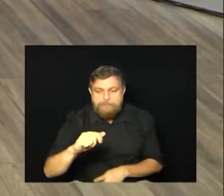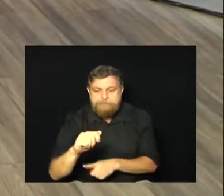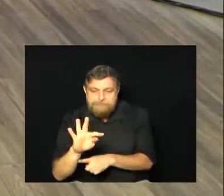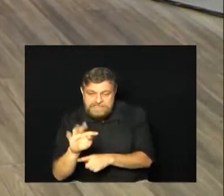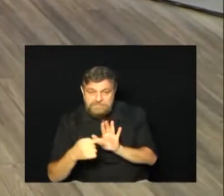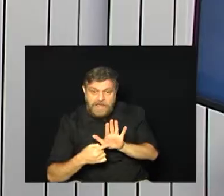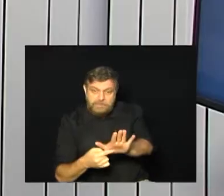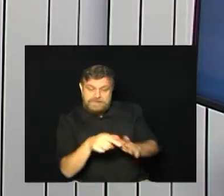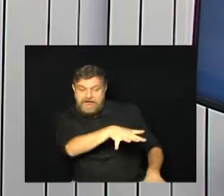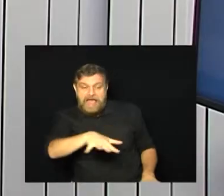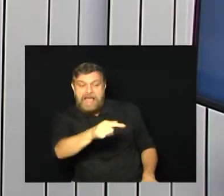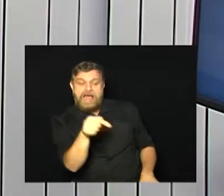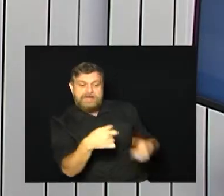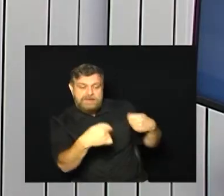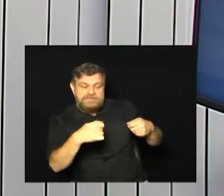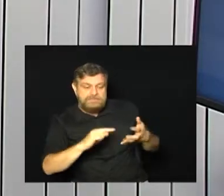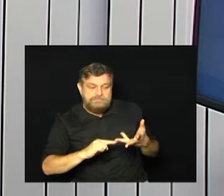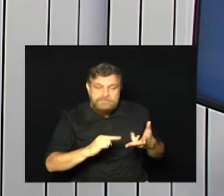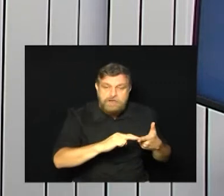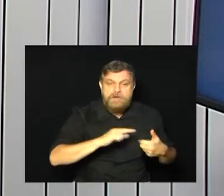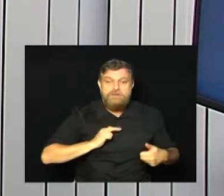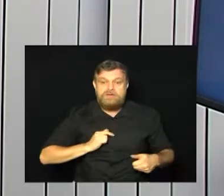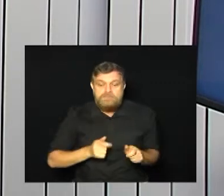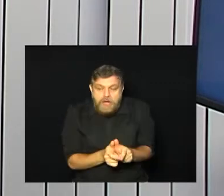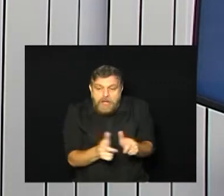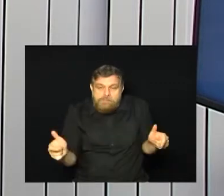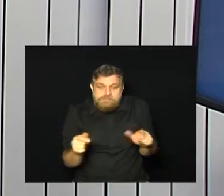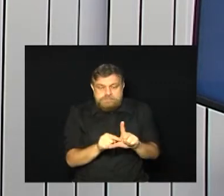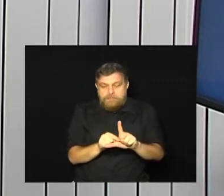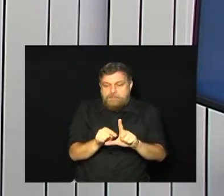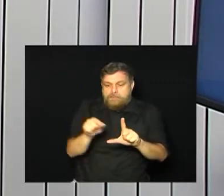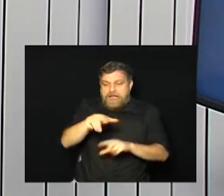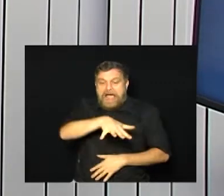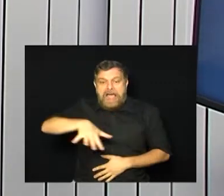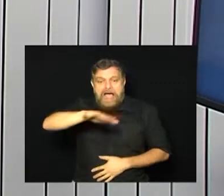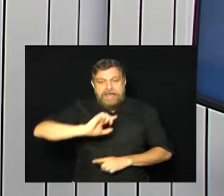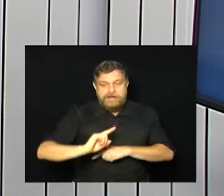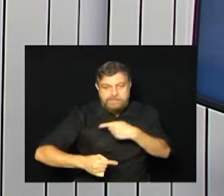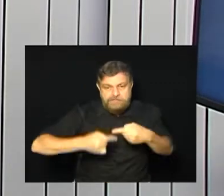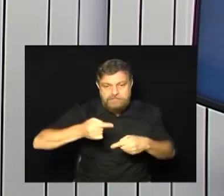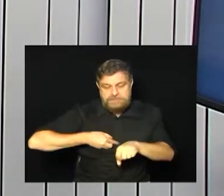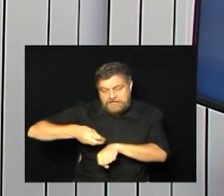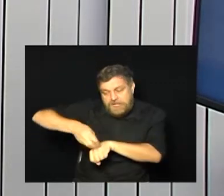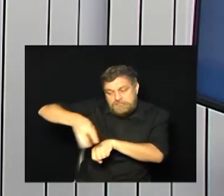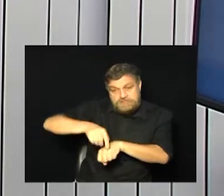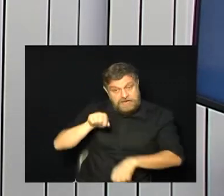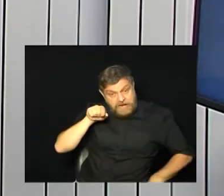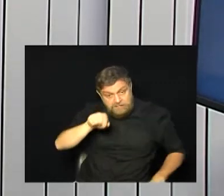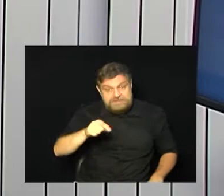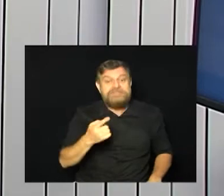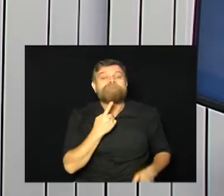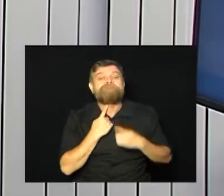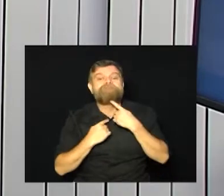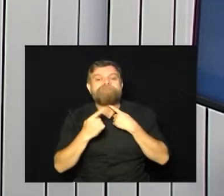demanda do mercado, a expectativa de crescimento para alguma área, dicas para você que é